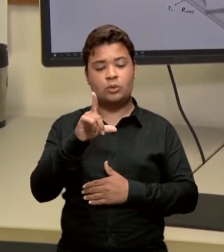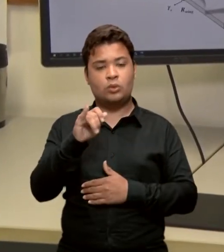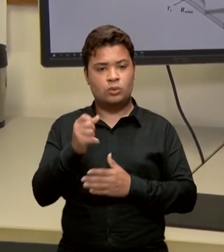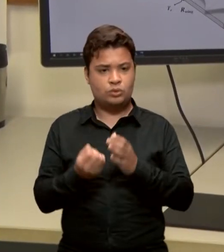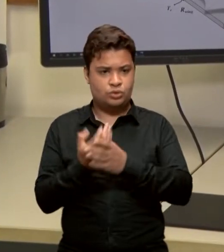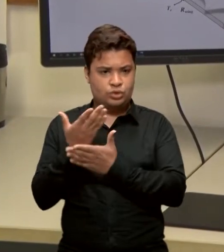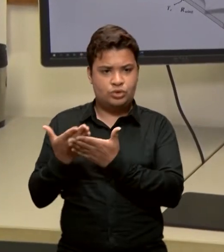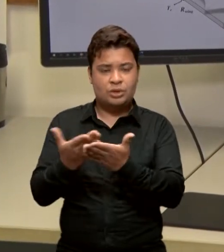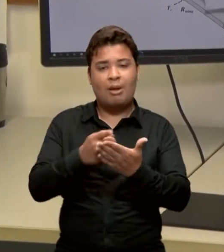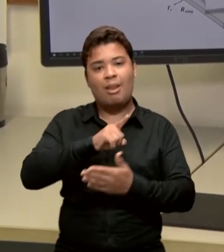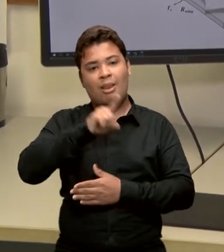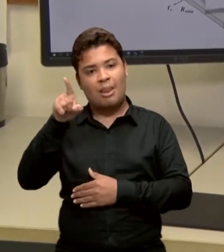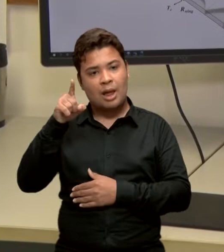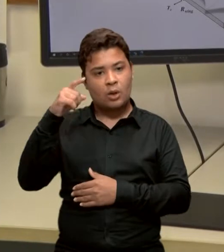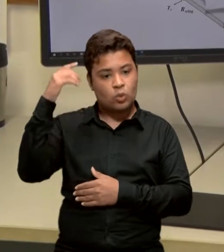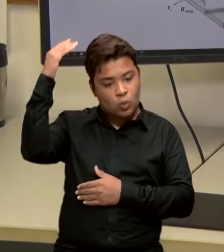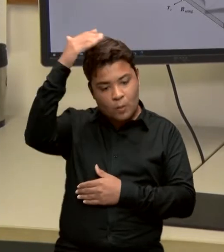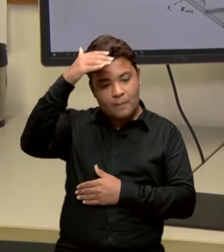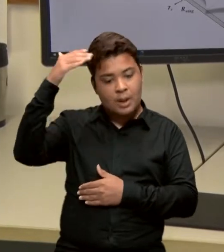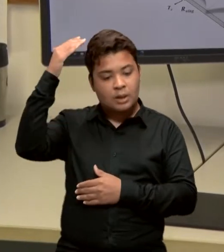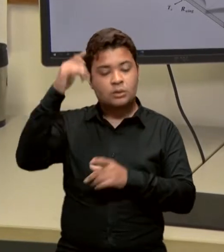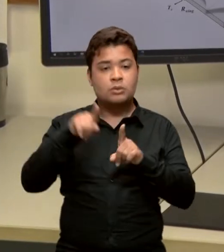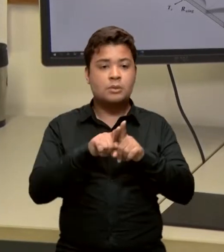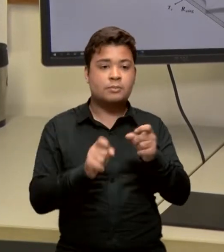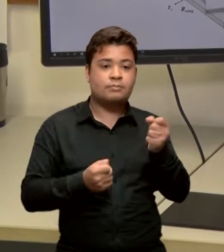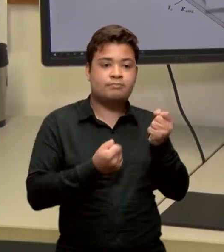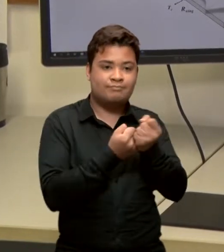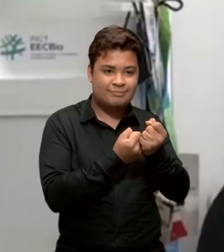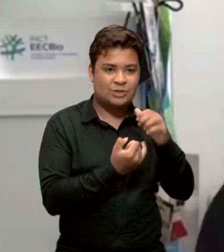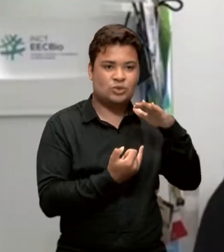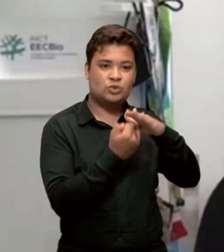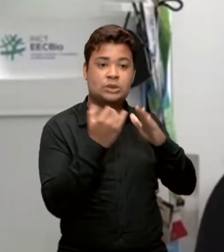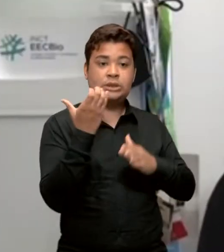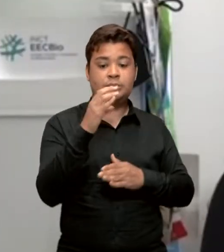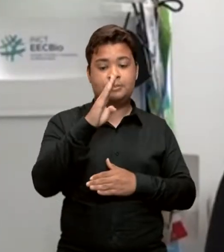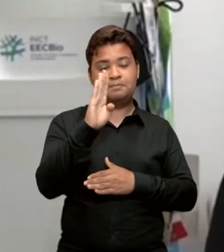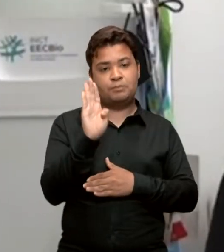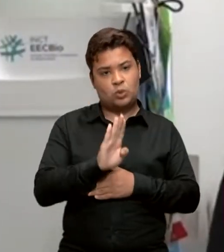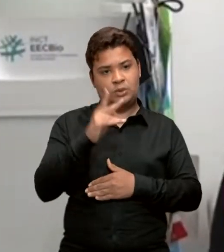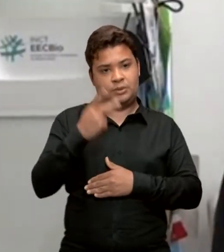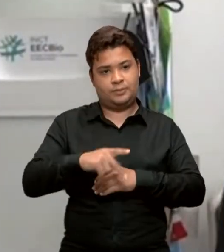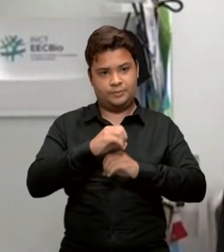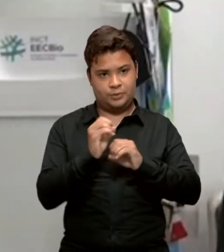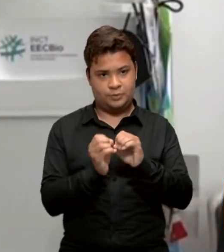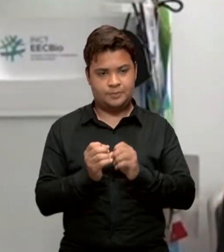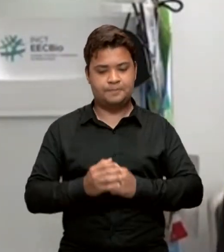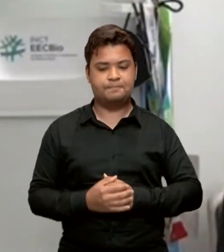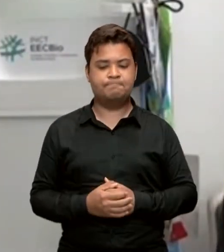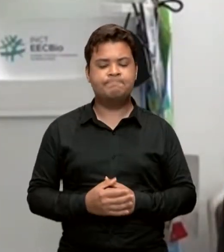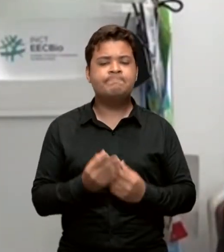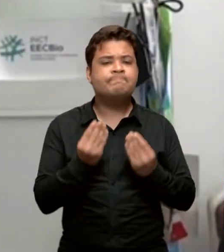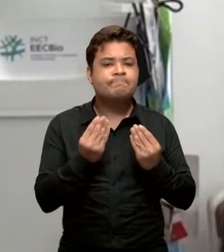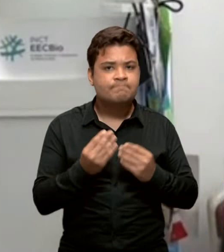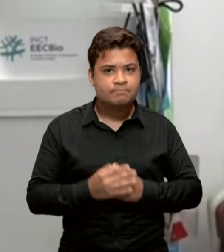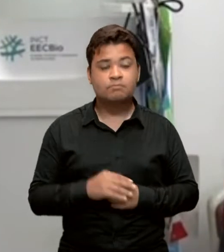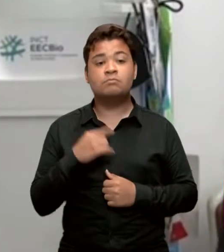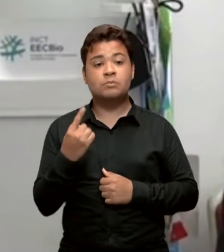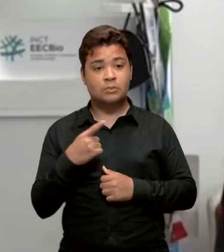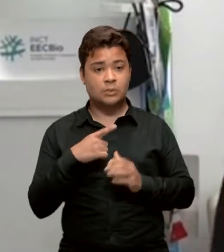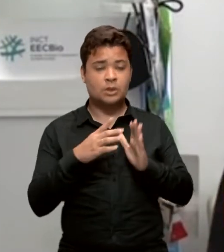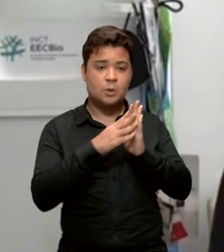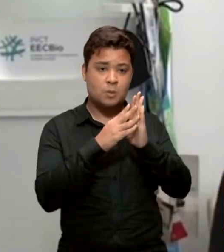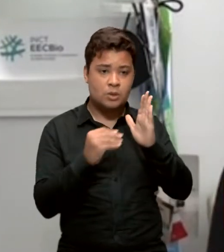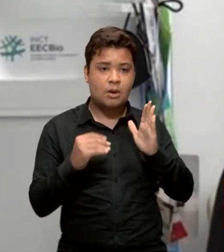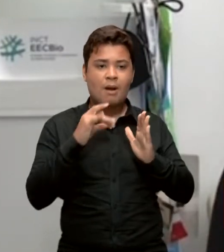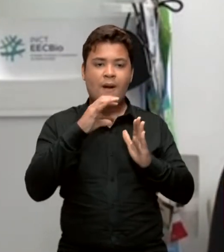e colaborador do Instituto de Ciências Biológicas da UFG. O que acontece é que a gente tem um modelo de troca de calor,